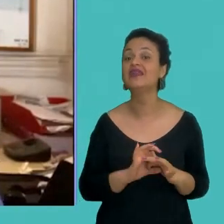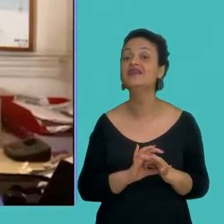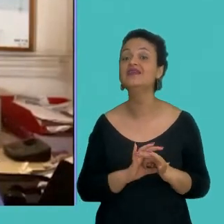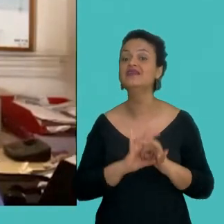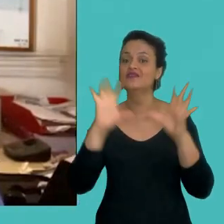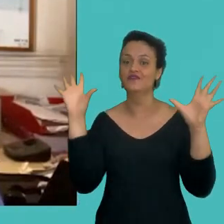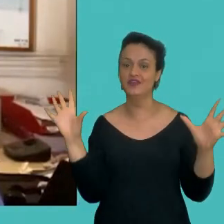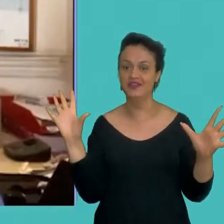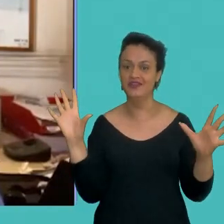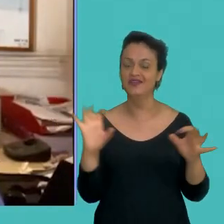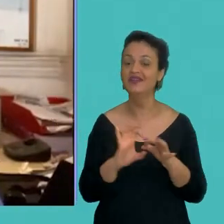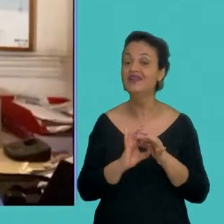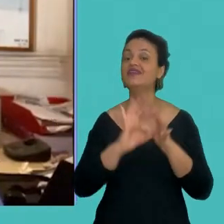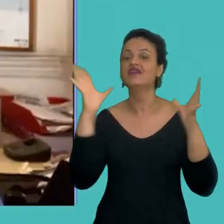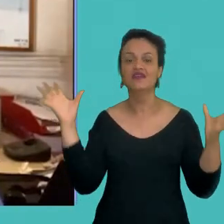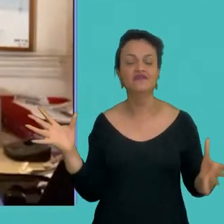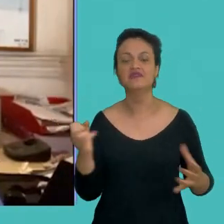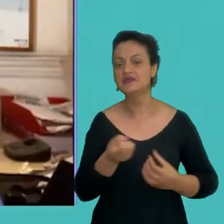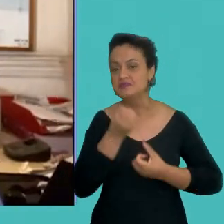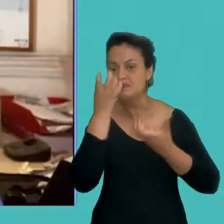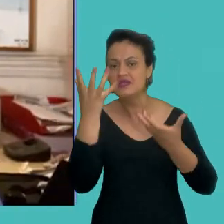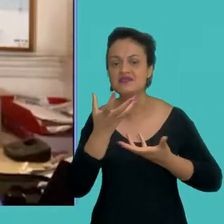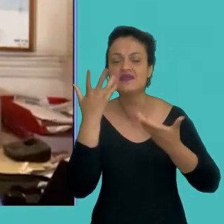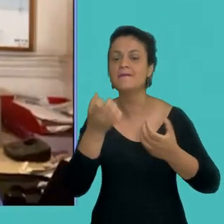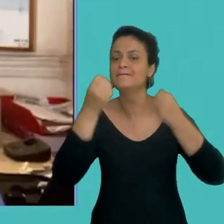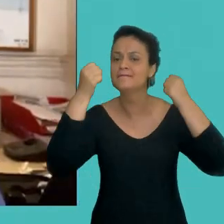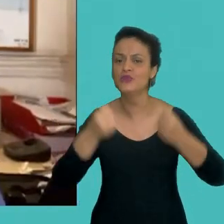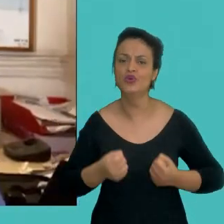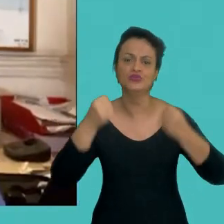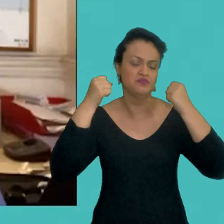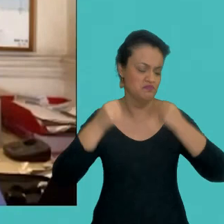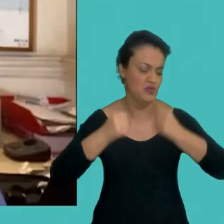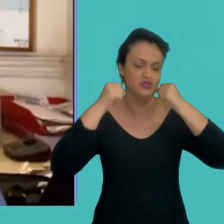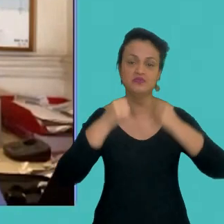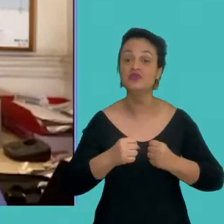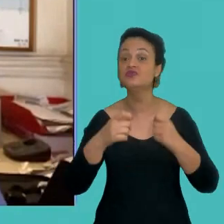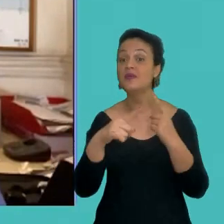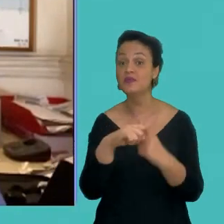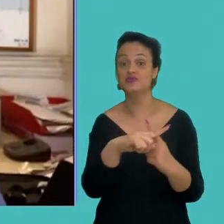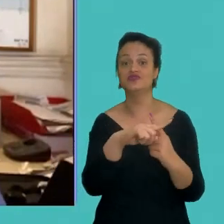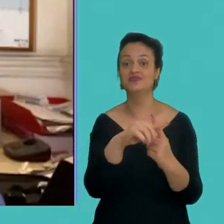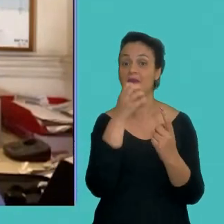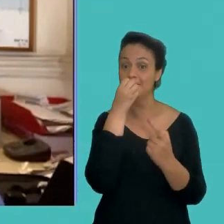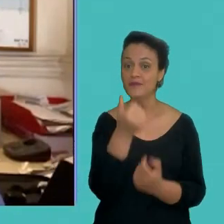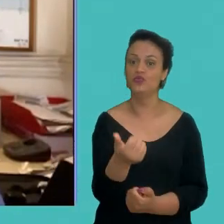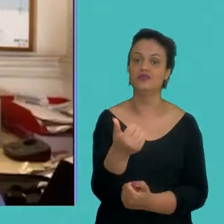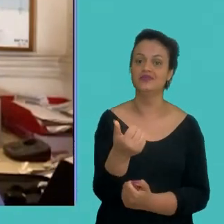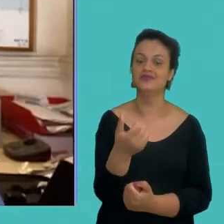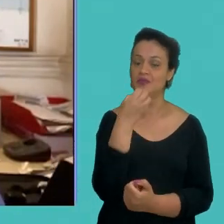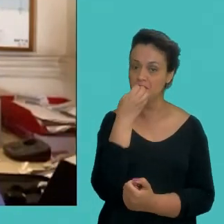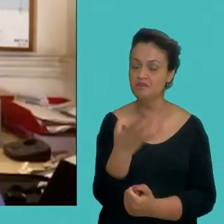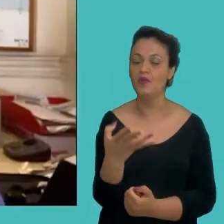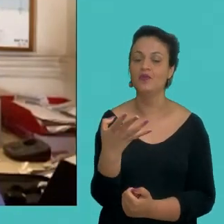privada e ela é livre. E isso é muito